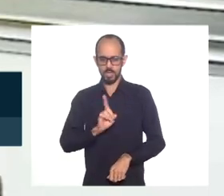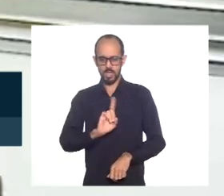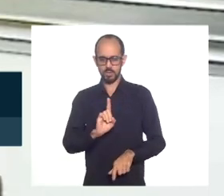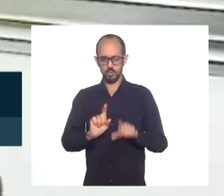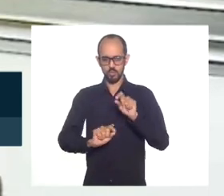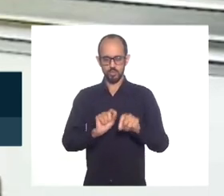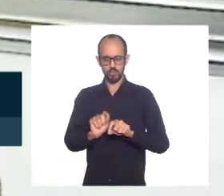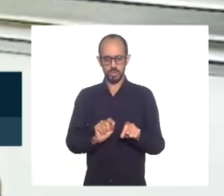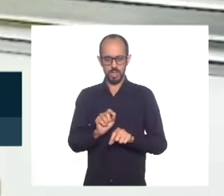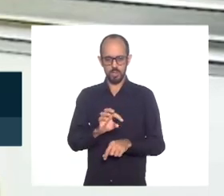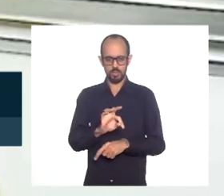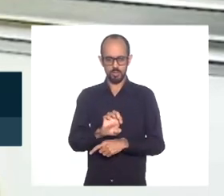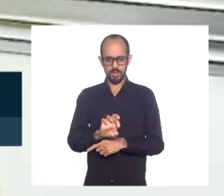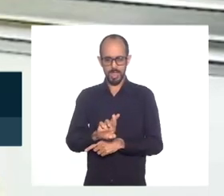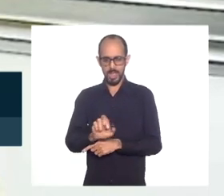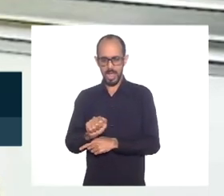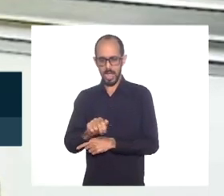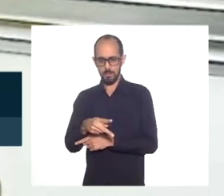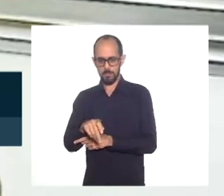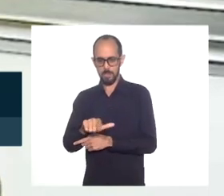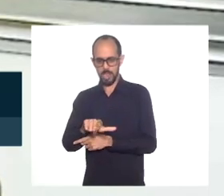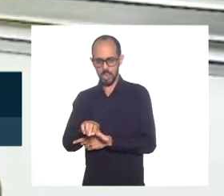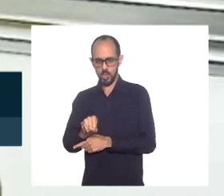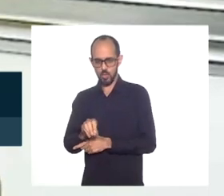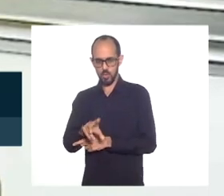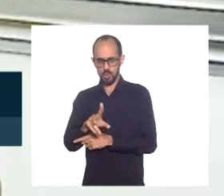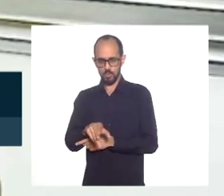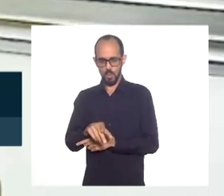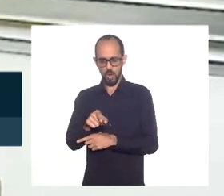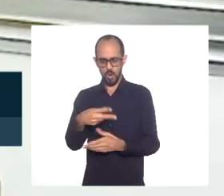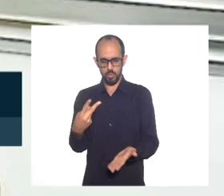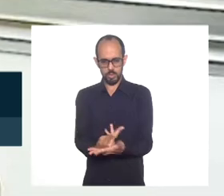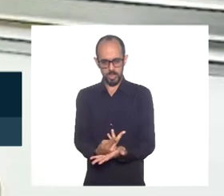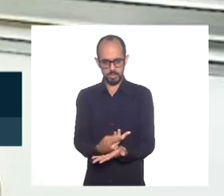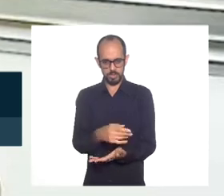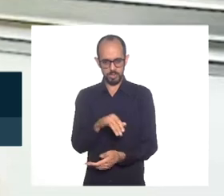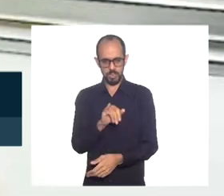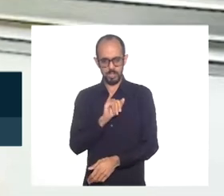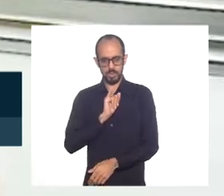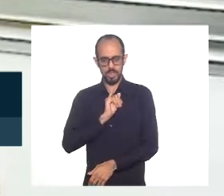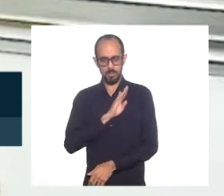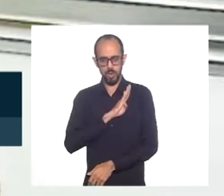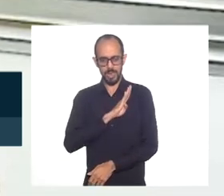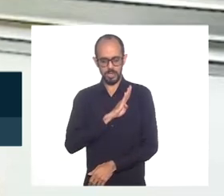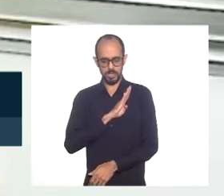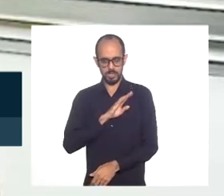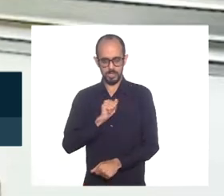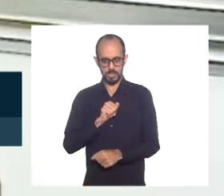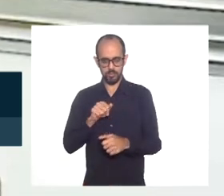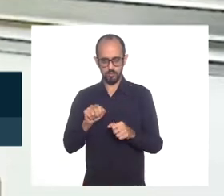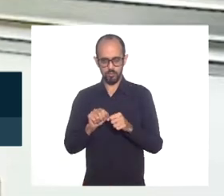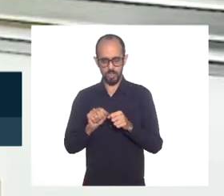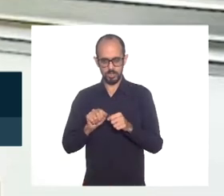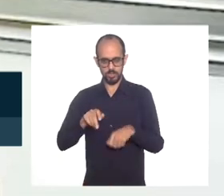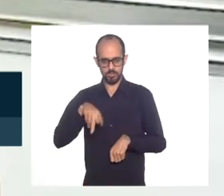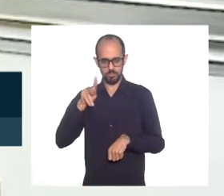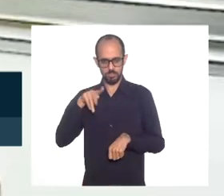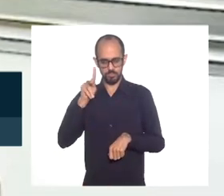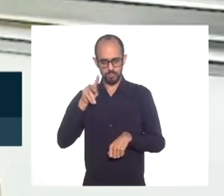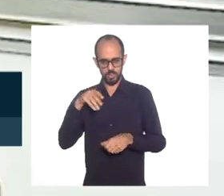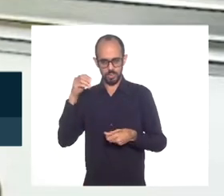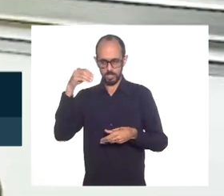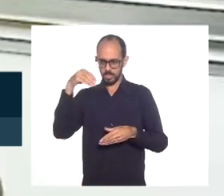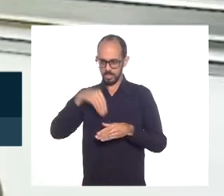das dimensões que tem em Itaboraí, produzido pela Petrobras, que enterrou bilhões